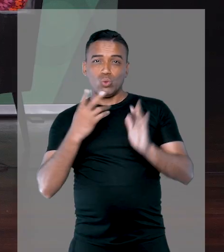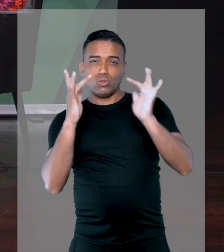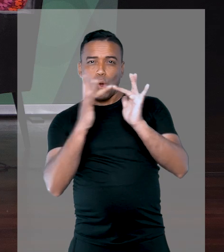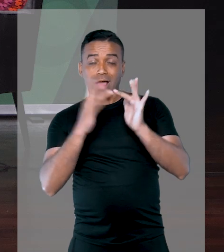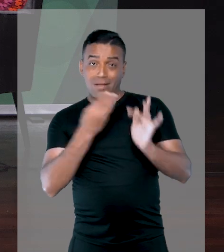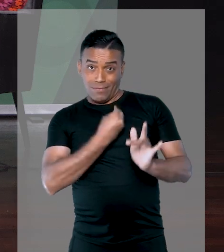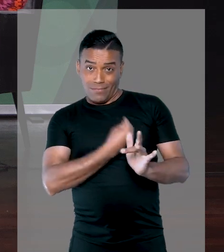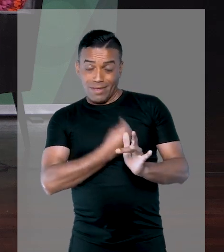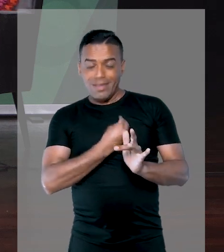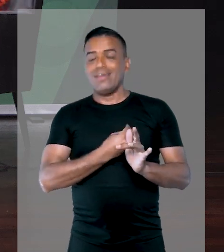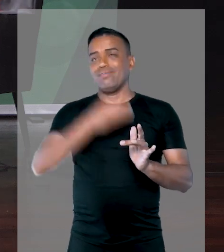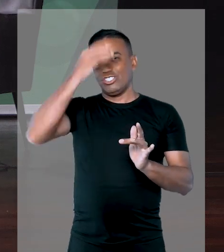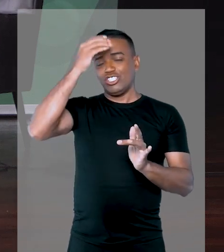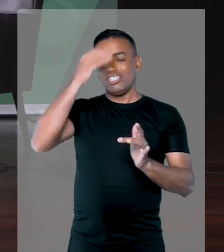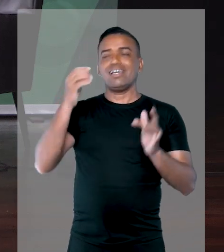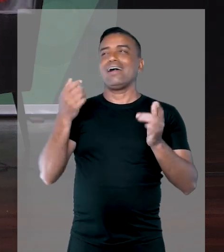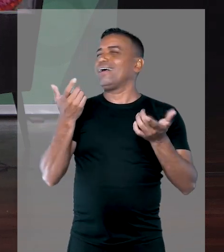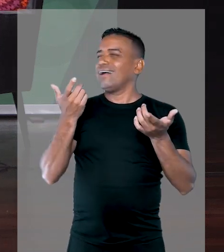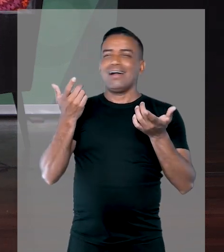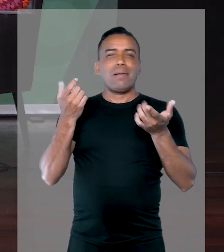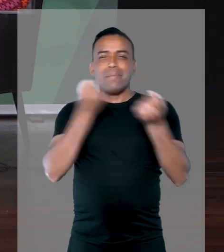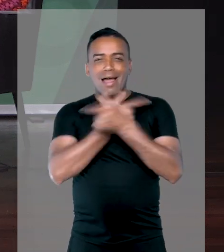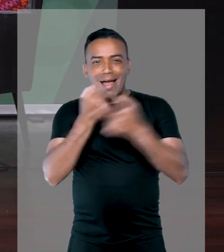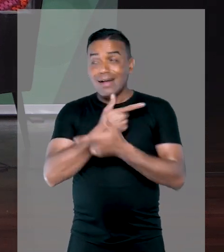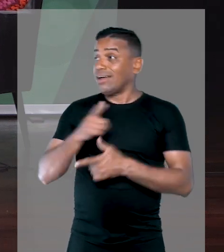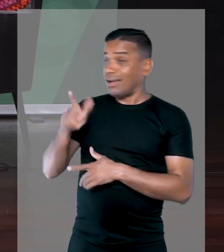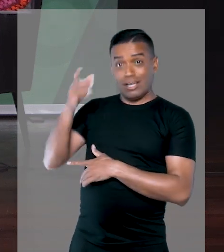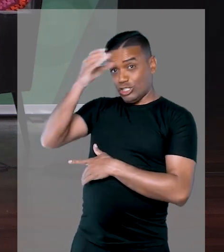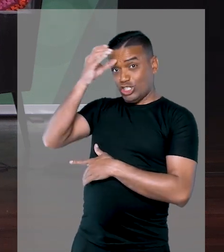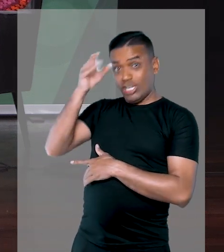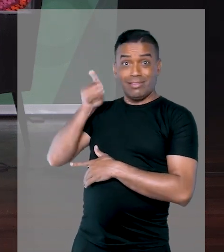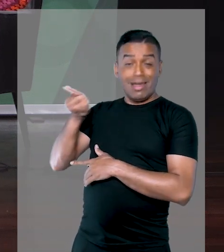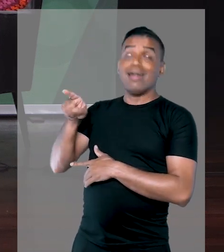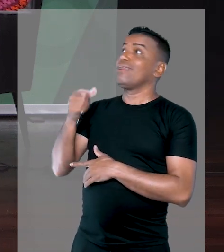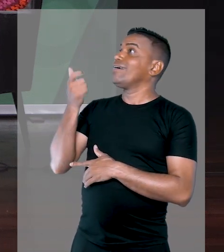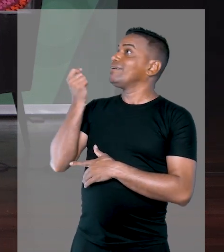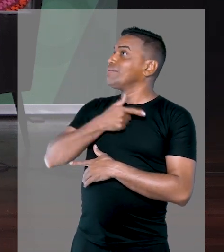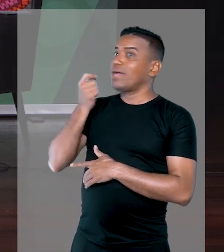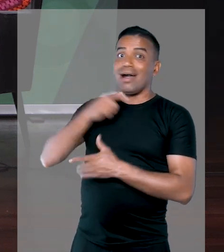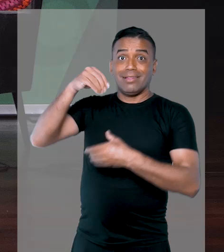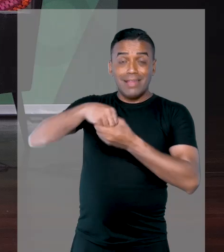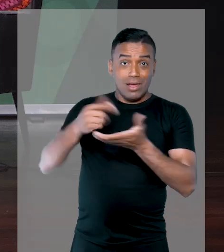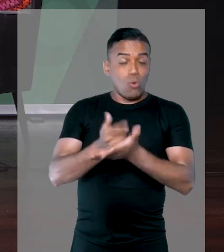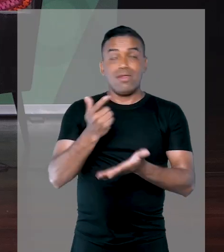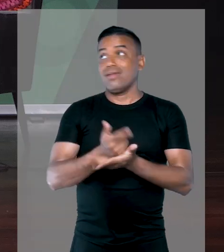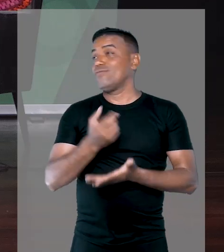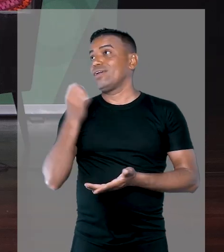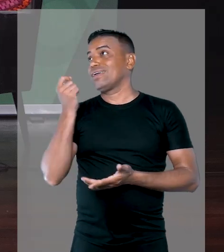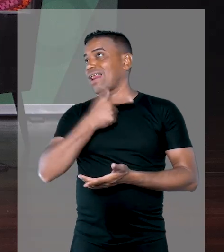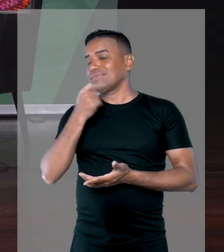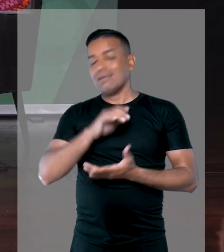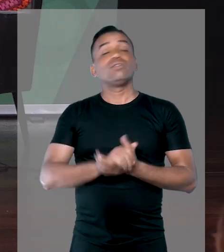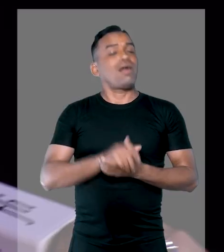era... Engraçadíssima a parte da tia Geralda, gente, com a Letícia. A tia Geralda falava umas coisas muito engraçadas.